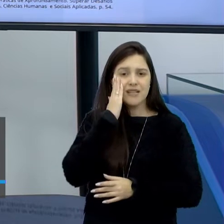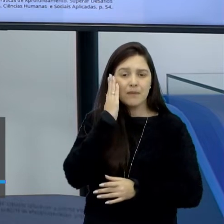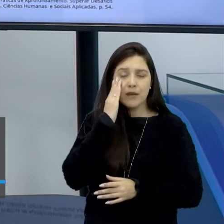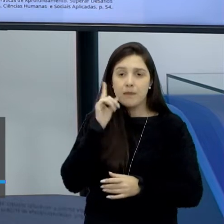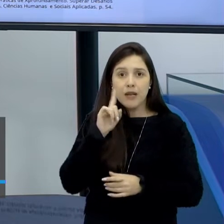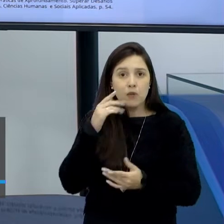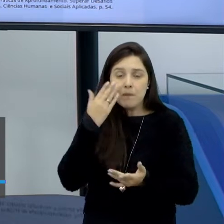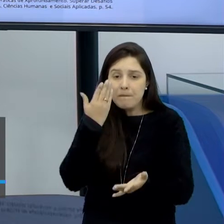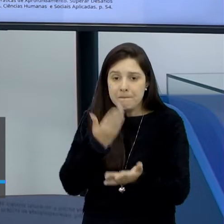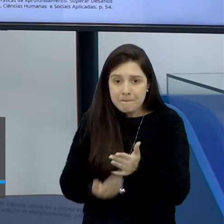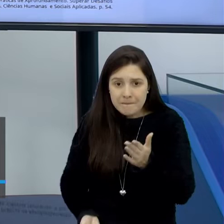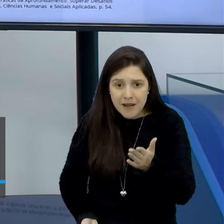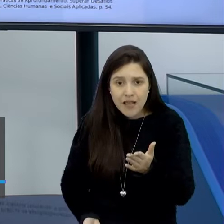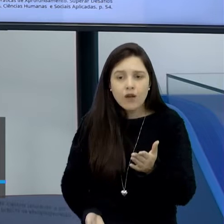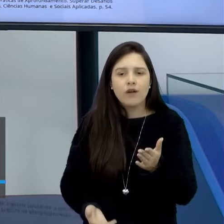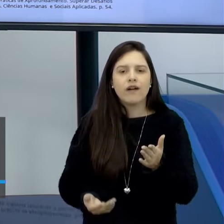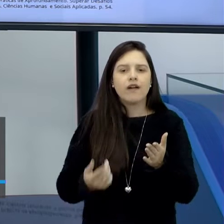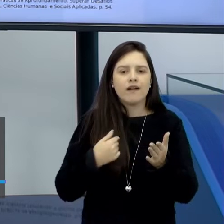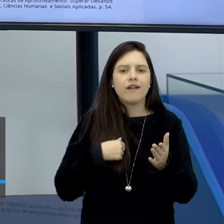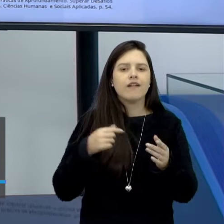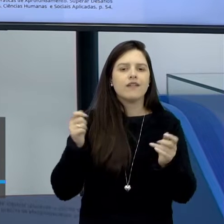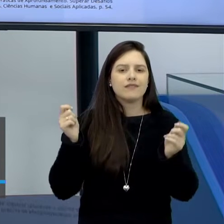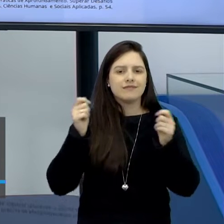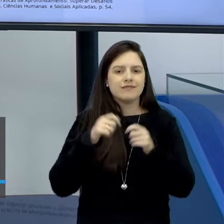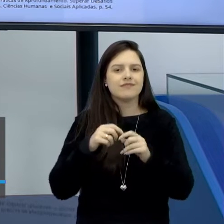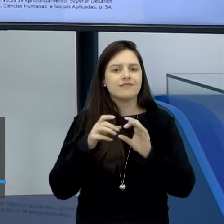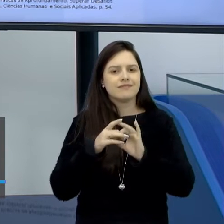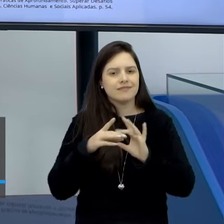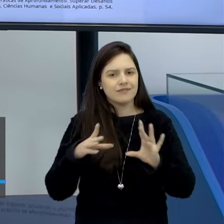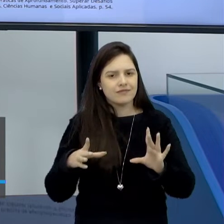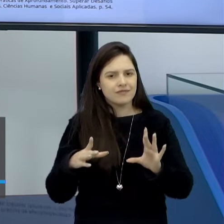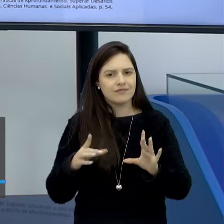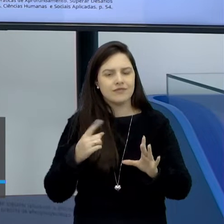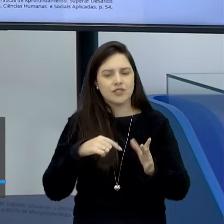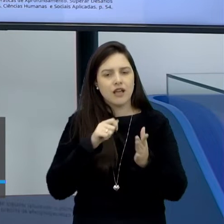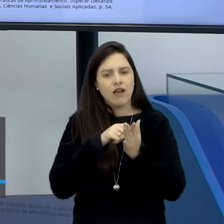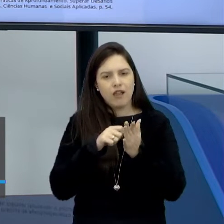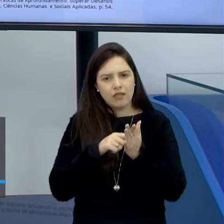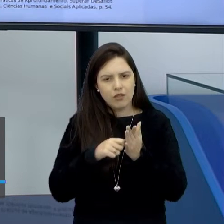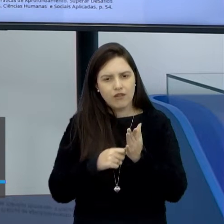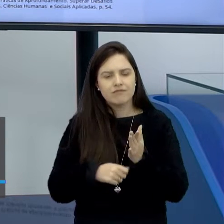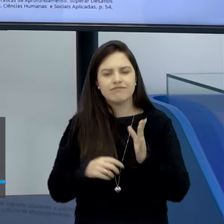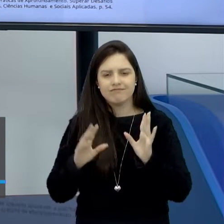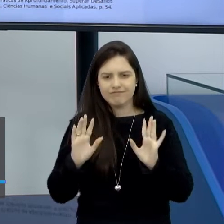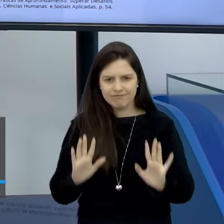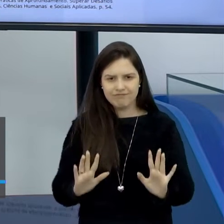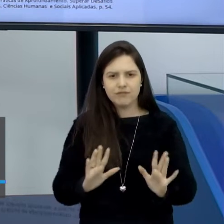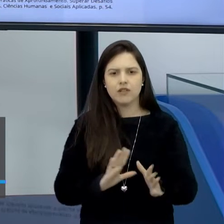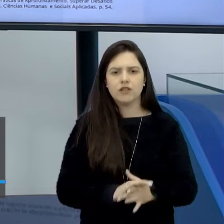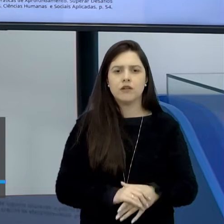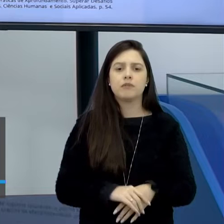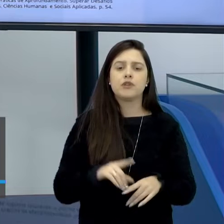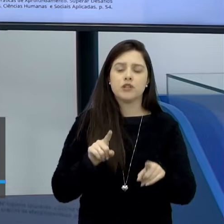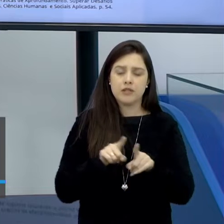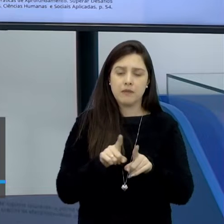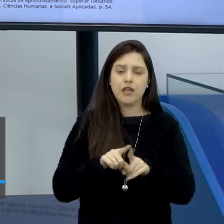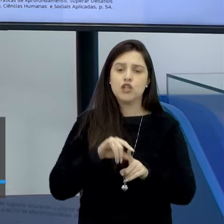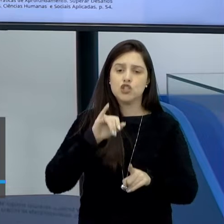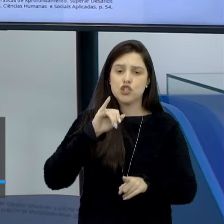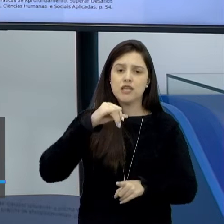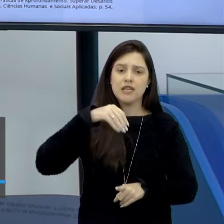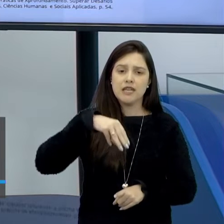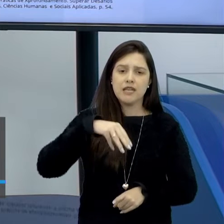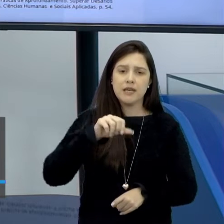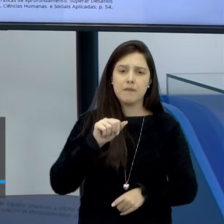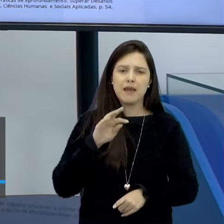percam, o IPHAN, ele cria um livro de registros e anota e registra esses bens imateriais. A gente vai